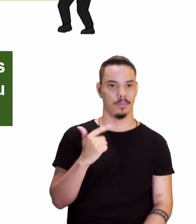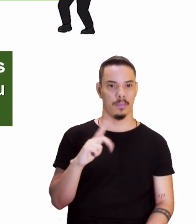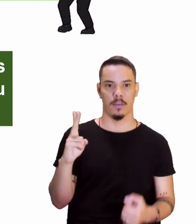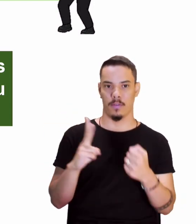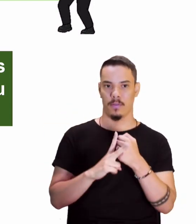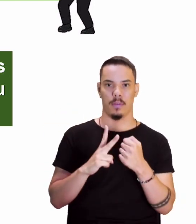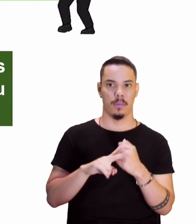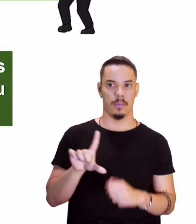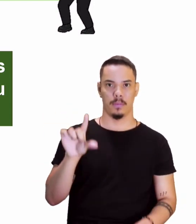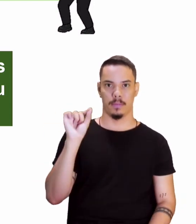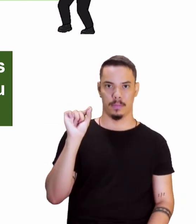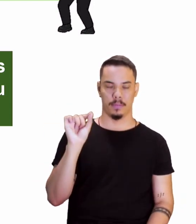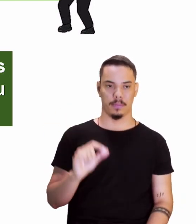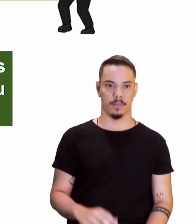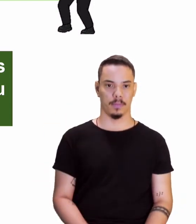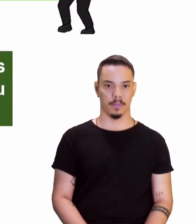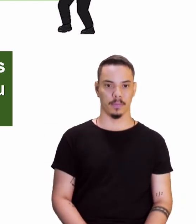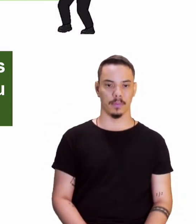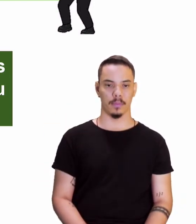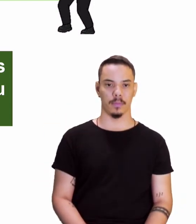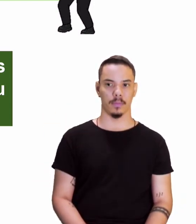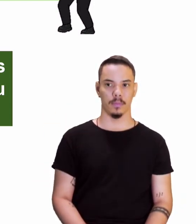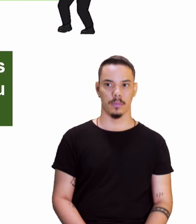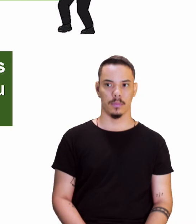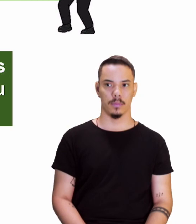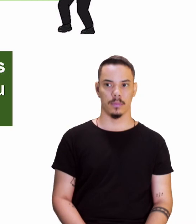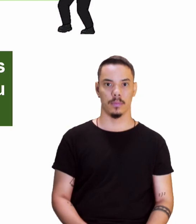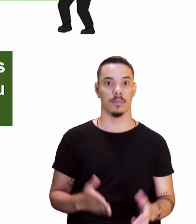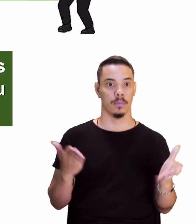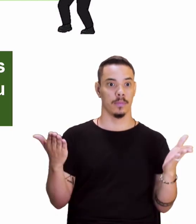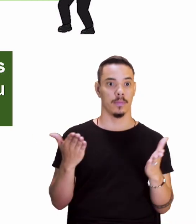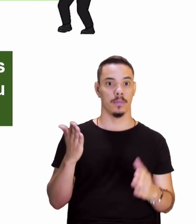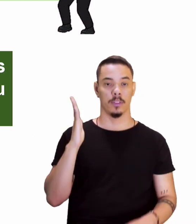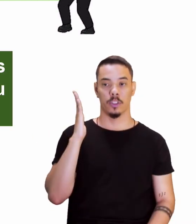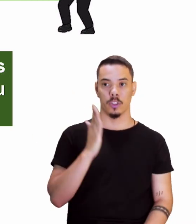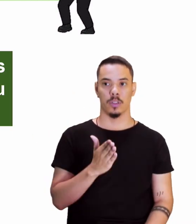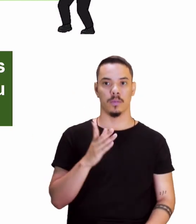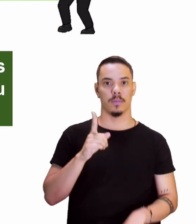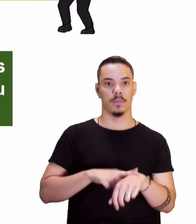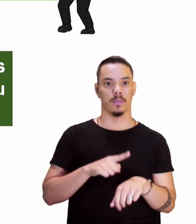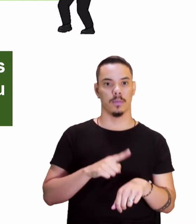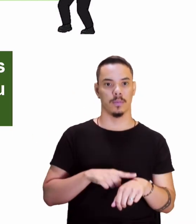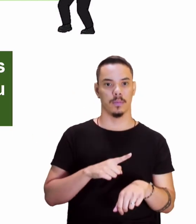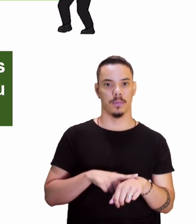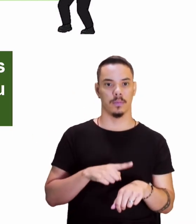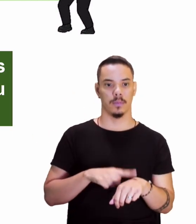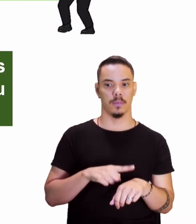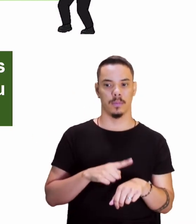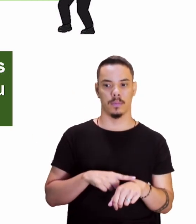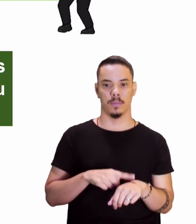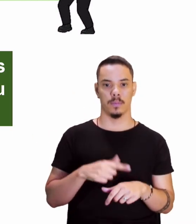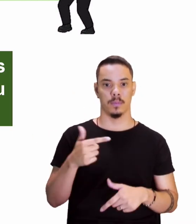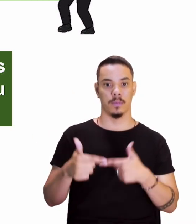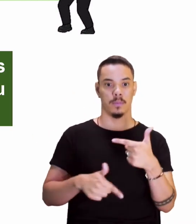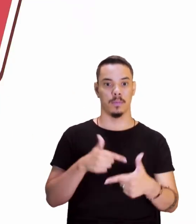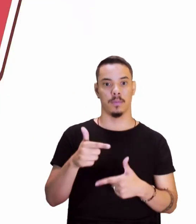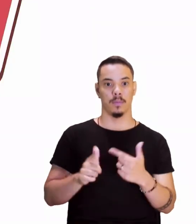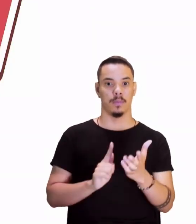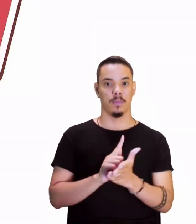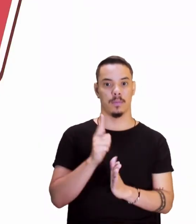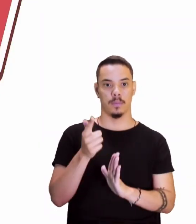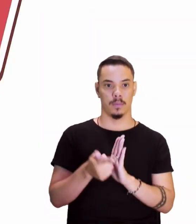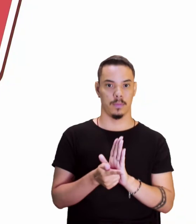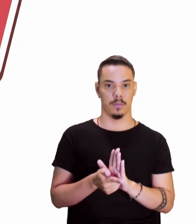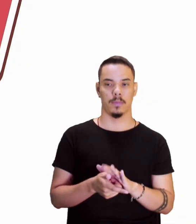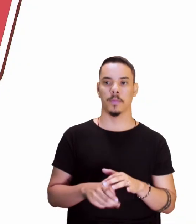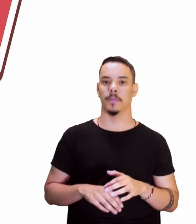preferir, tá bom? Então, vamos lá, amadinho, agora direto para nosso momento de trabalhar o gênero.